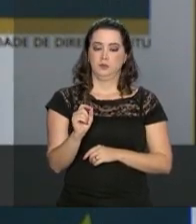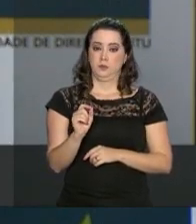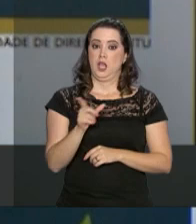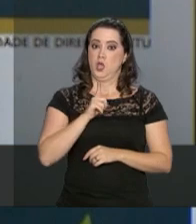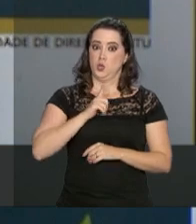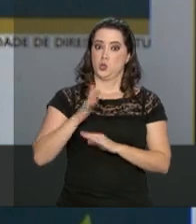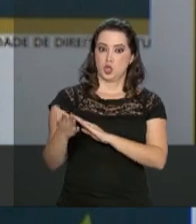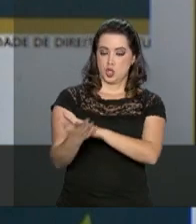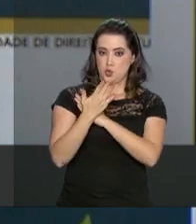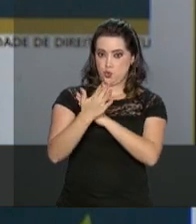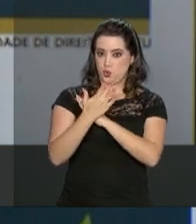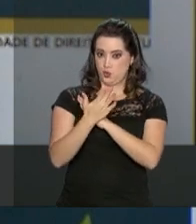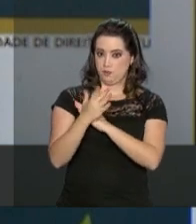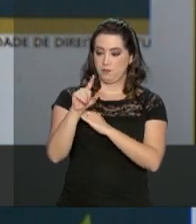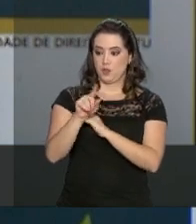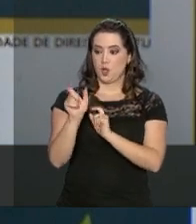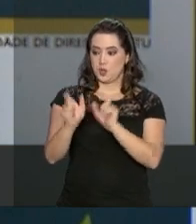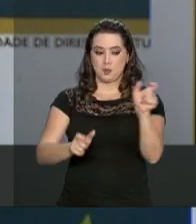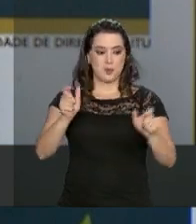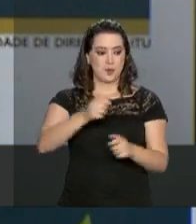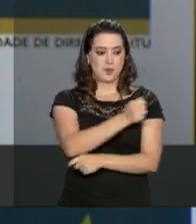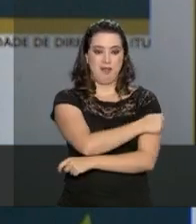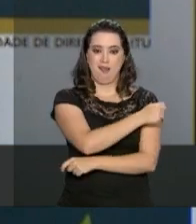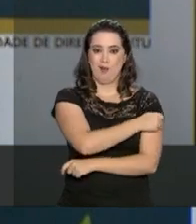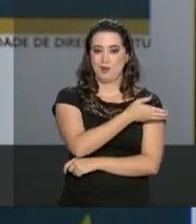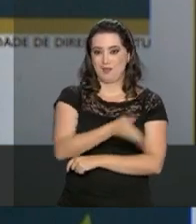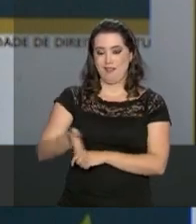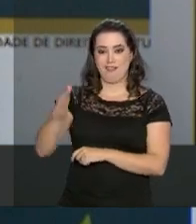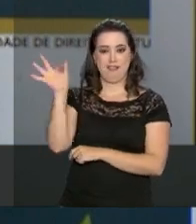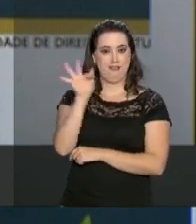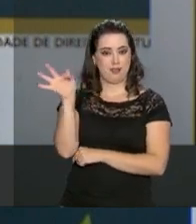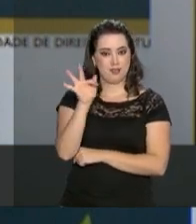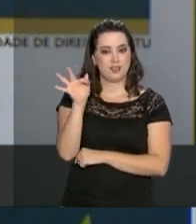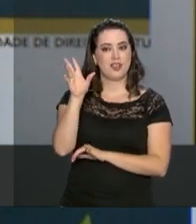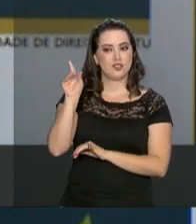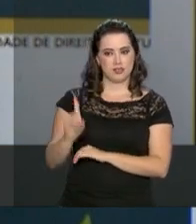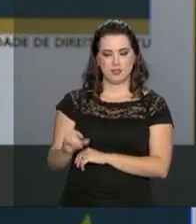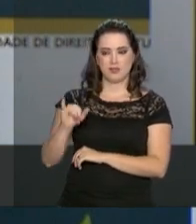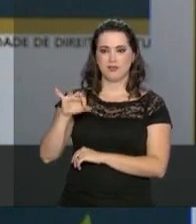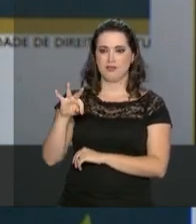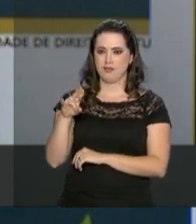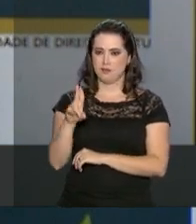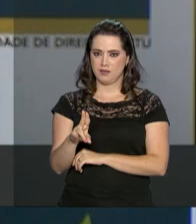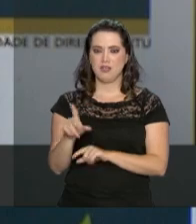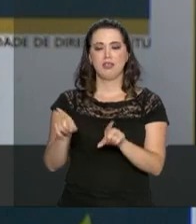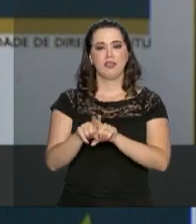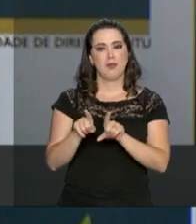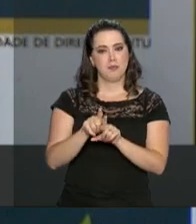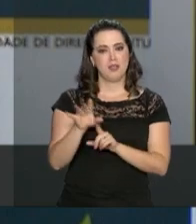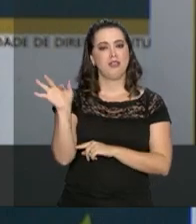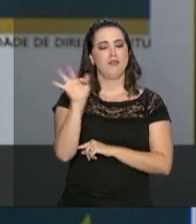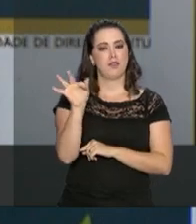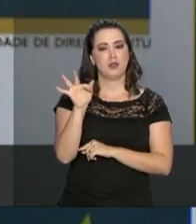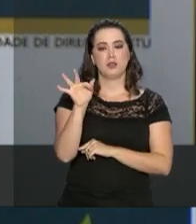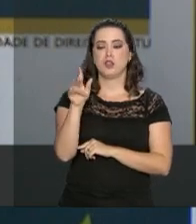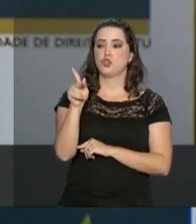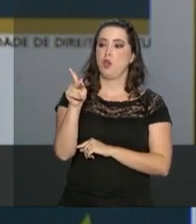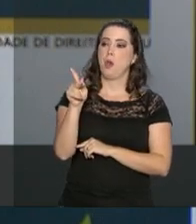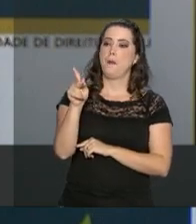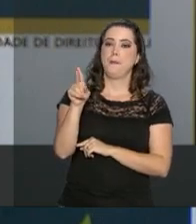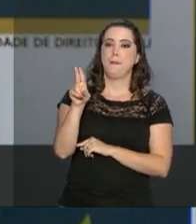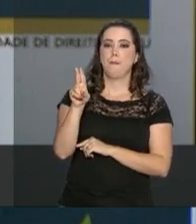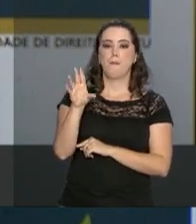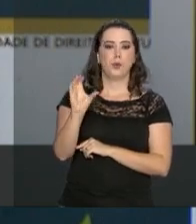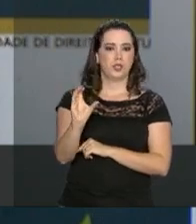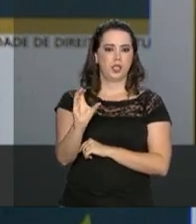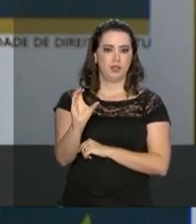com apoio dos alunos da Faculdade de Direito de Itu e também com os alunos da PUC, da Pontifícia